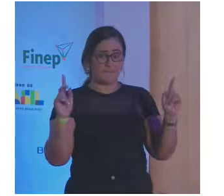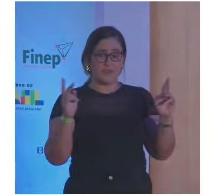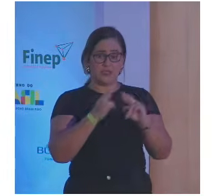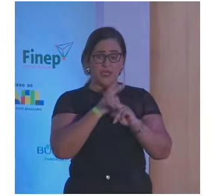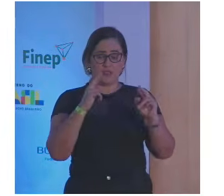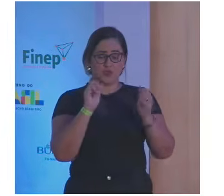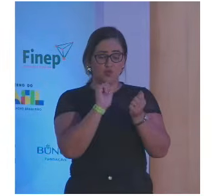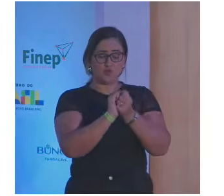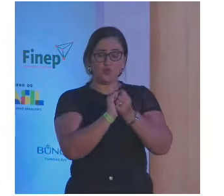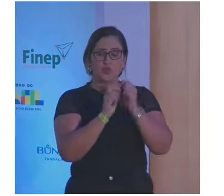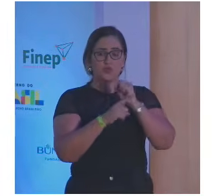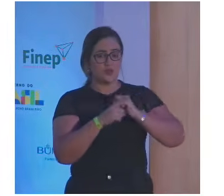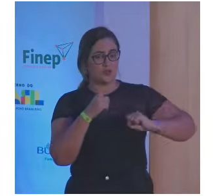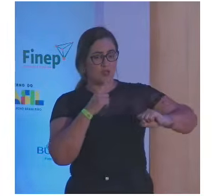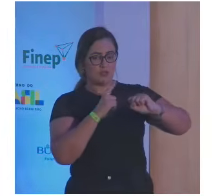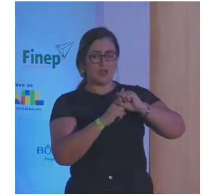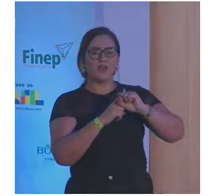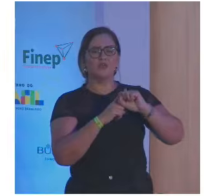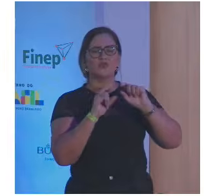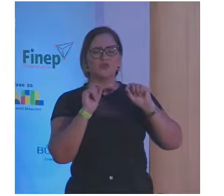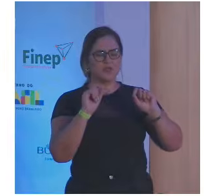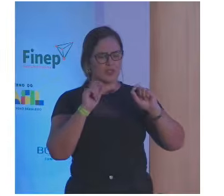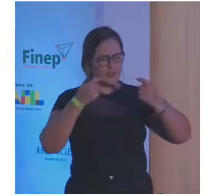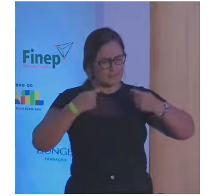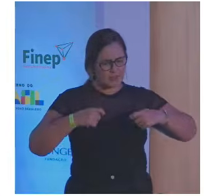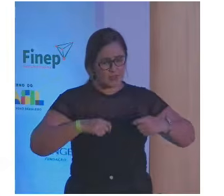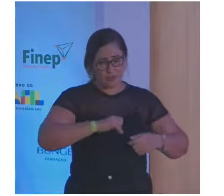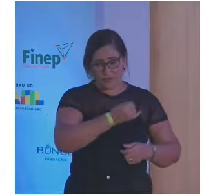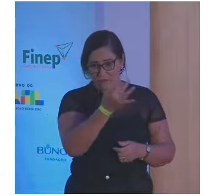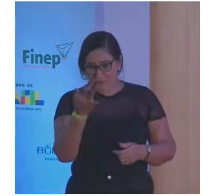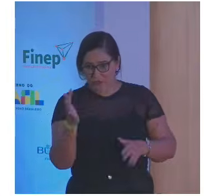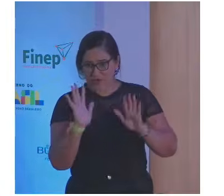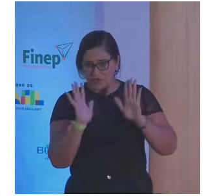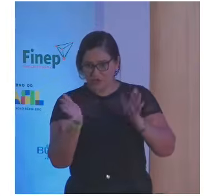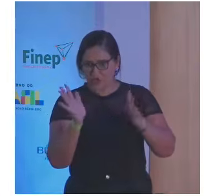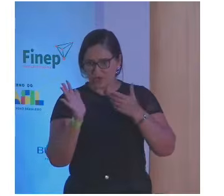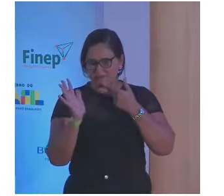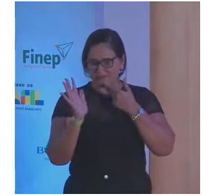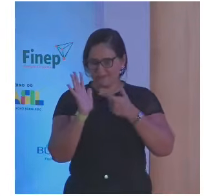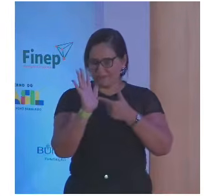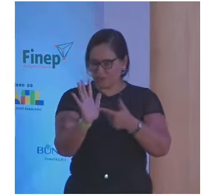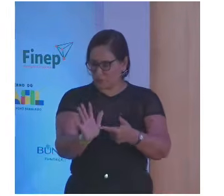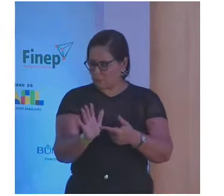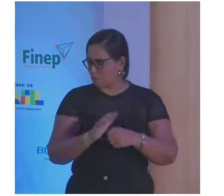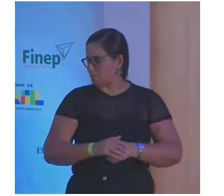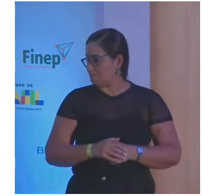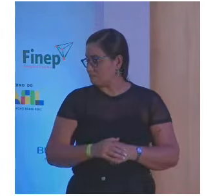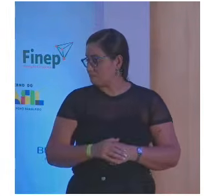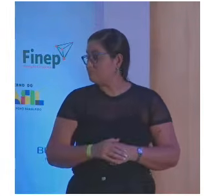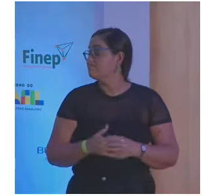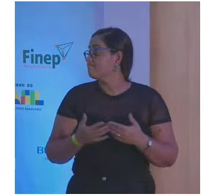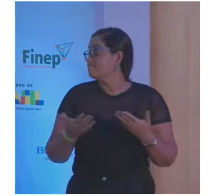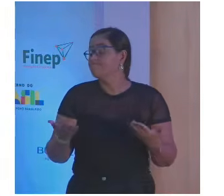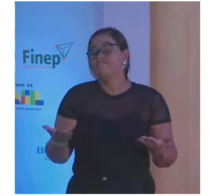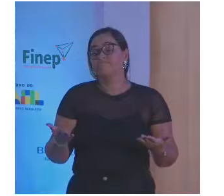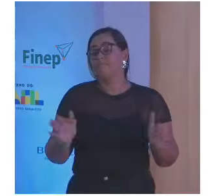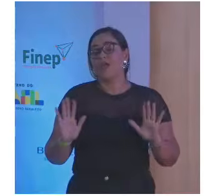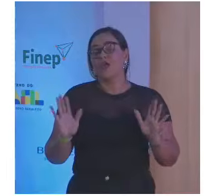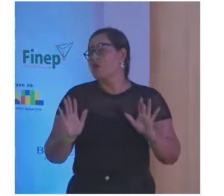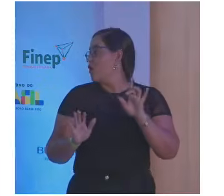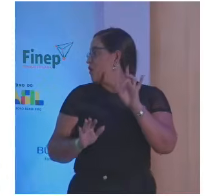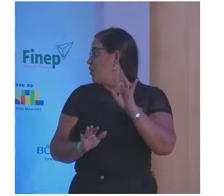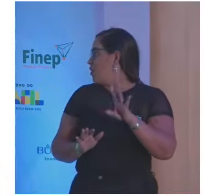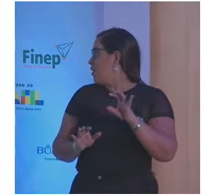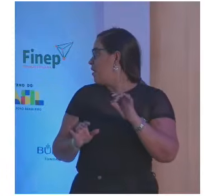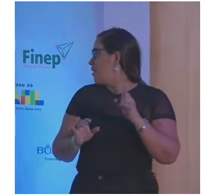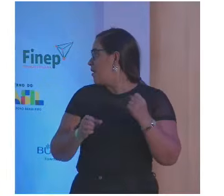relação com a sociedade, no que está sendo demandado, como muitos de vocês já têm apontado. Então, ela não deixa de ser uma forma